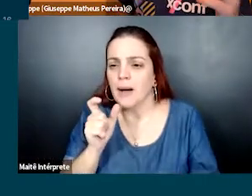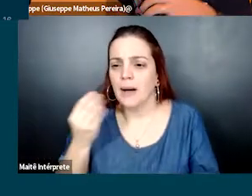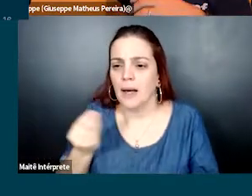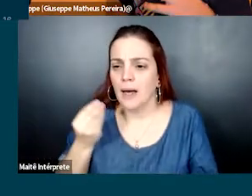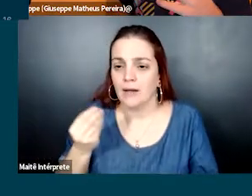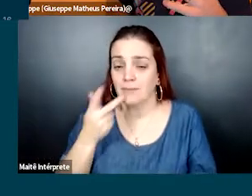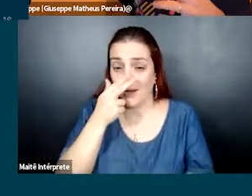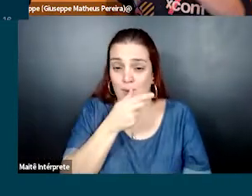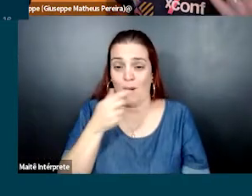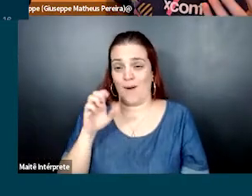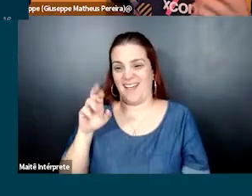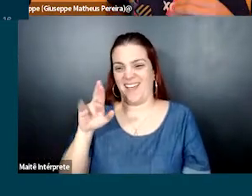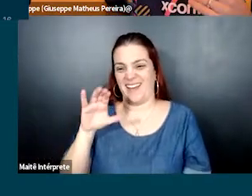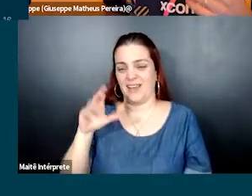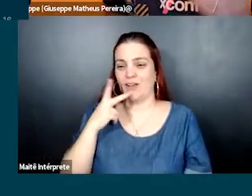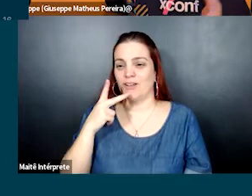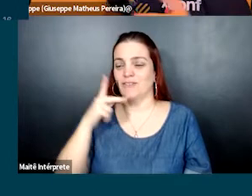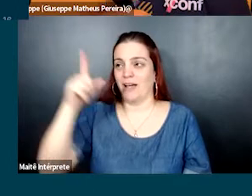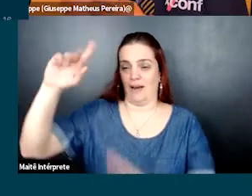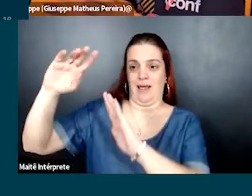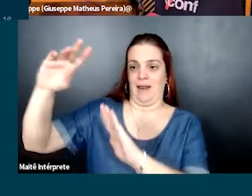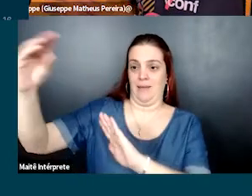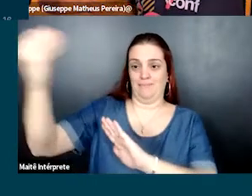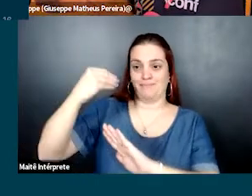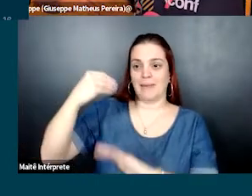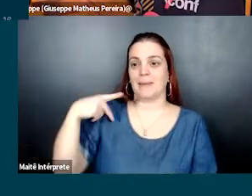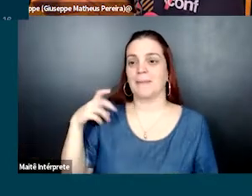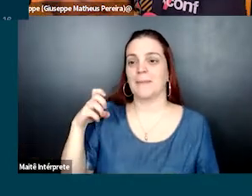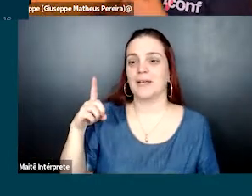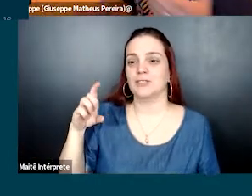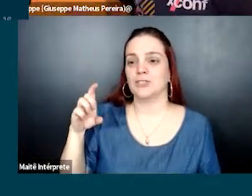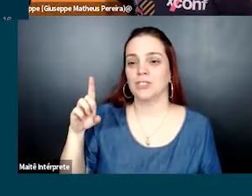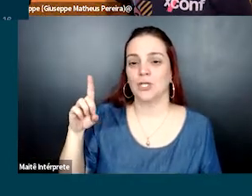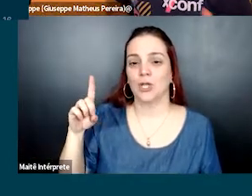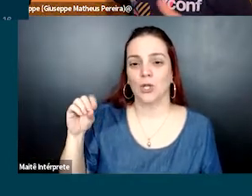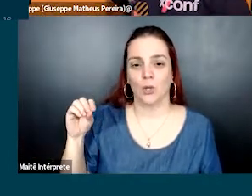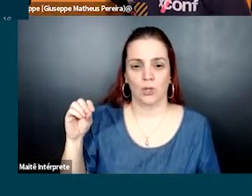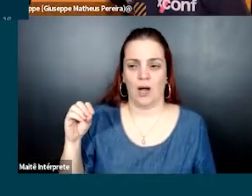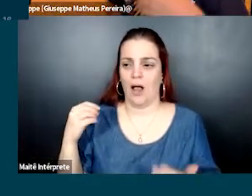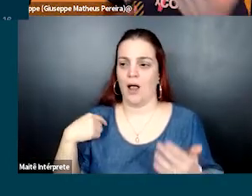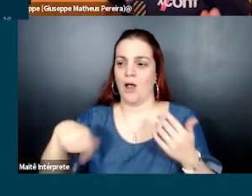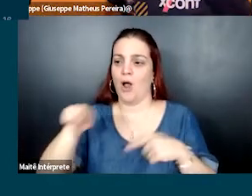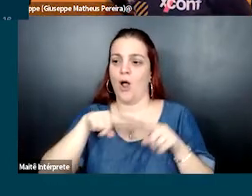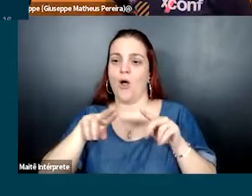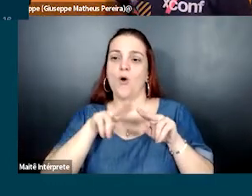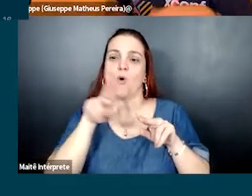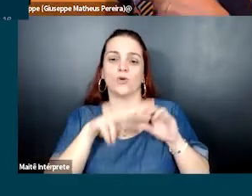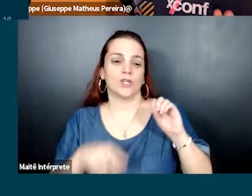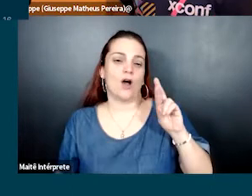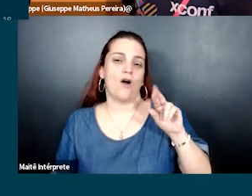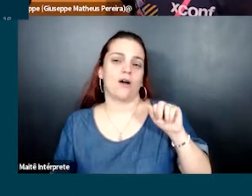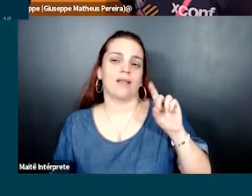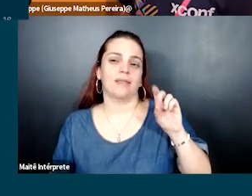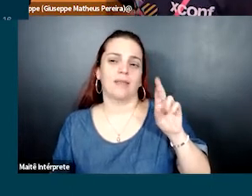que o teu usuário final chama de pedido e você codifica order. O teu usuário final não sabe o que é order, ele